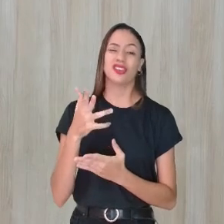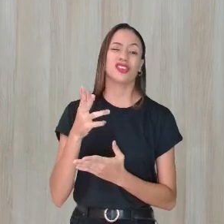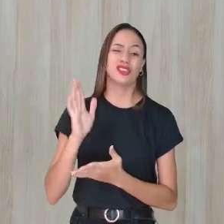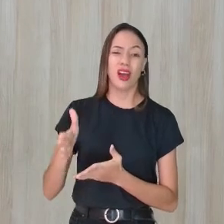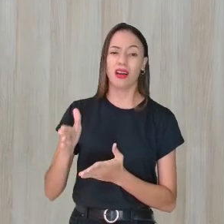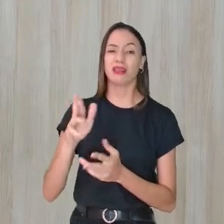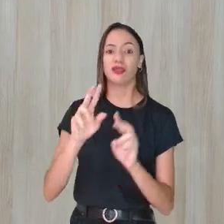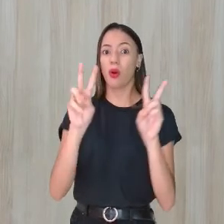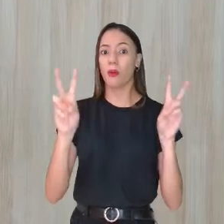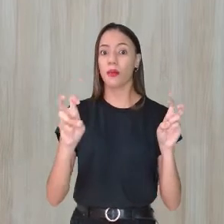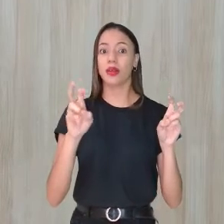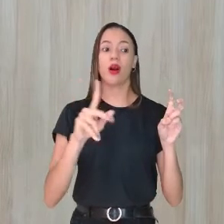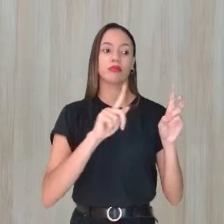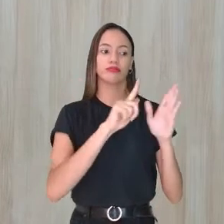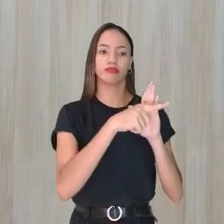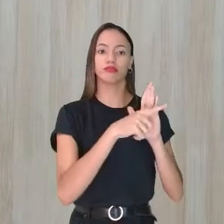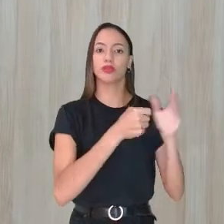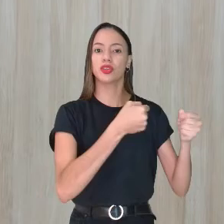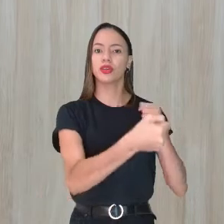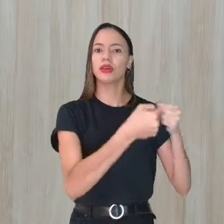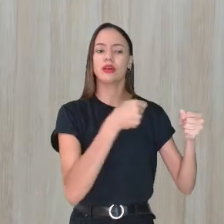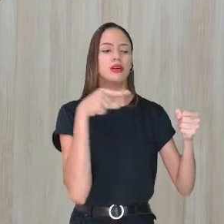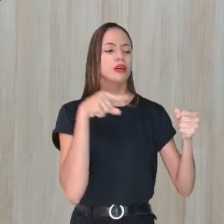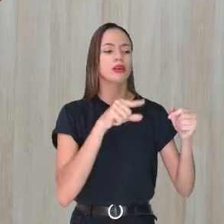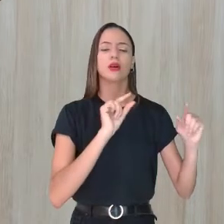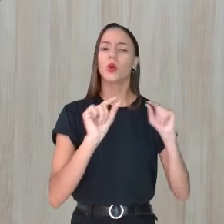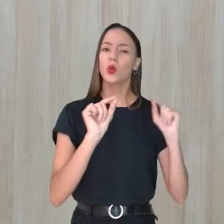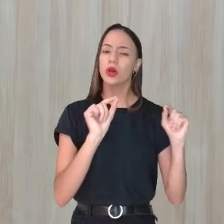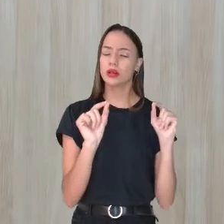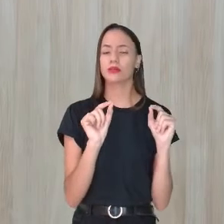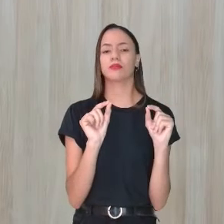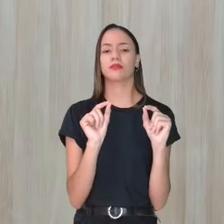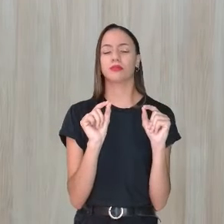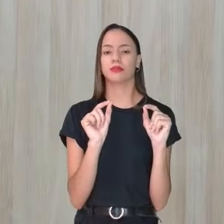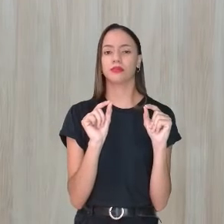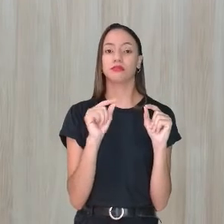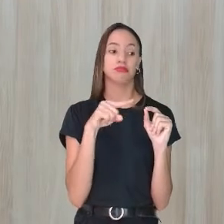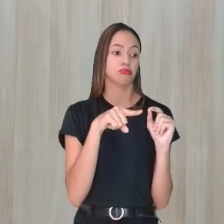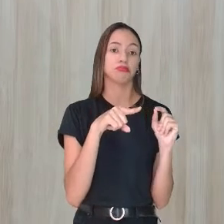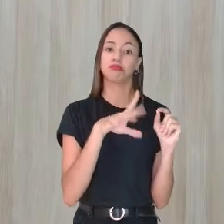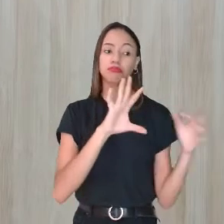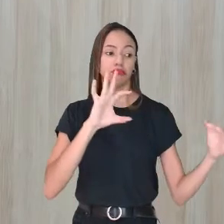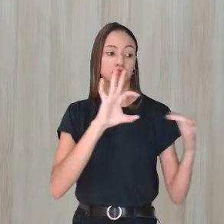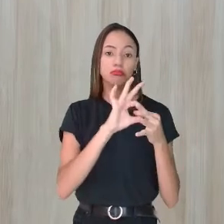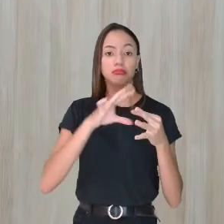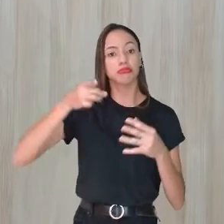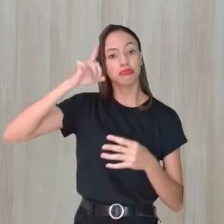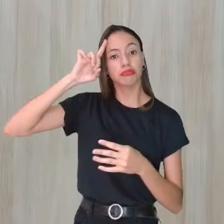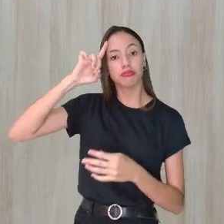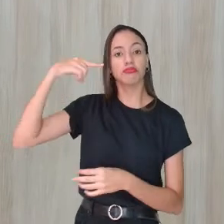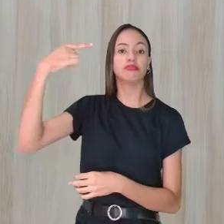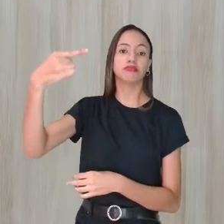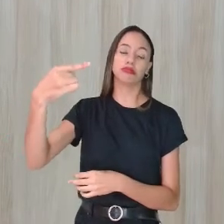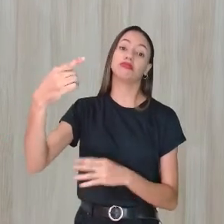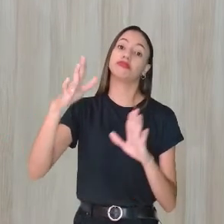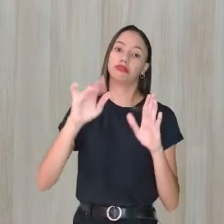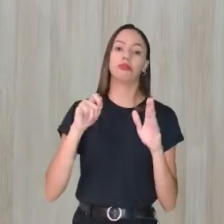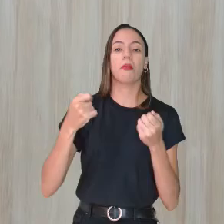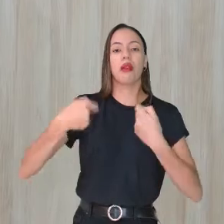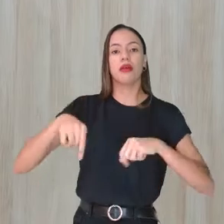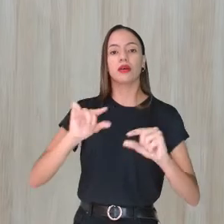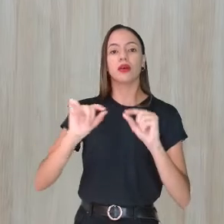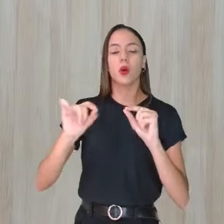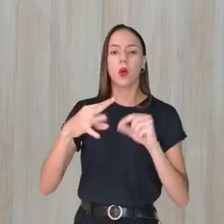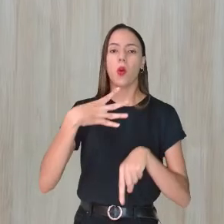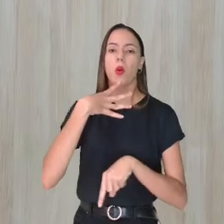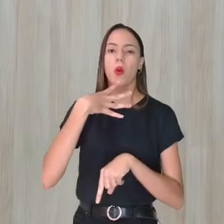entrevista, não é mesmo? Pois é, a entrevista ela faz parte do nosso cotidiano e temos que estar, não é, conhecendo